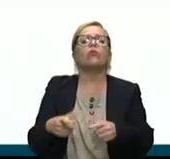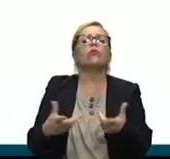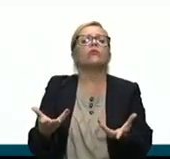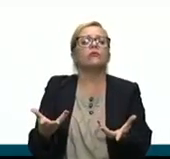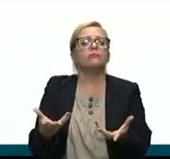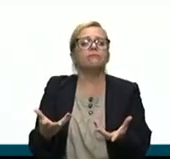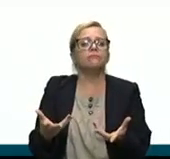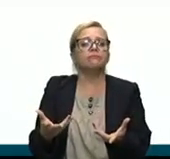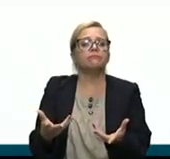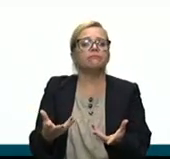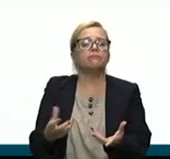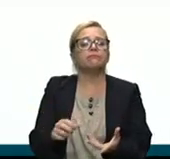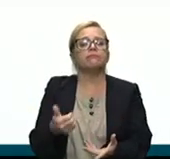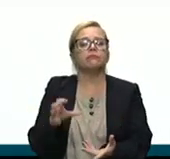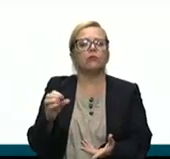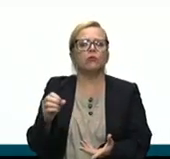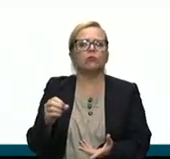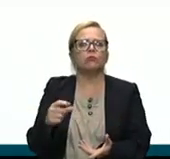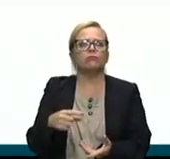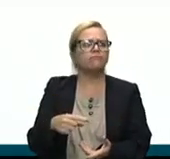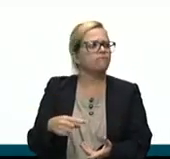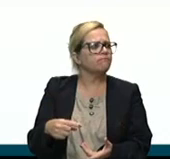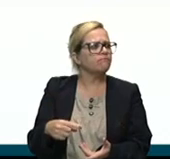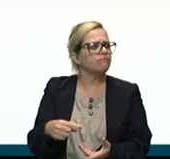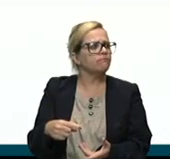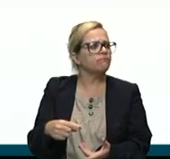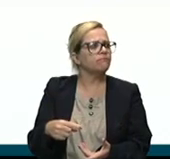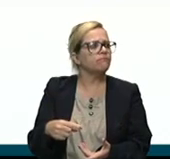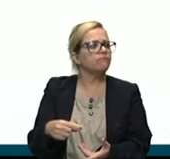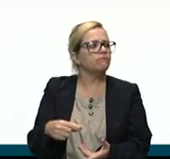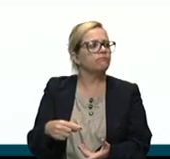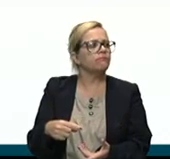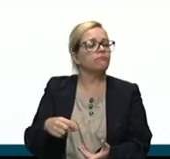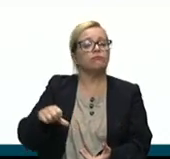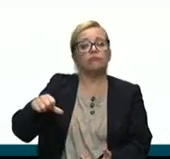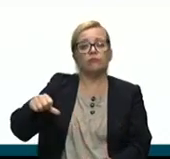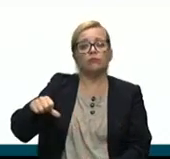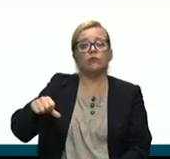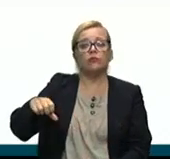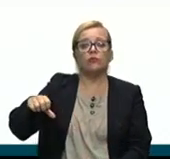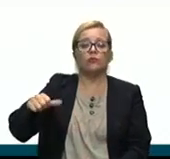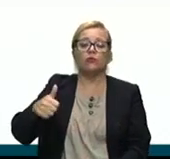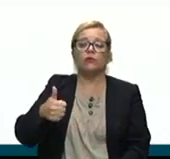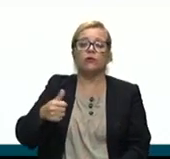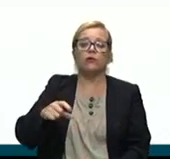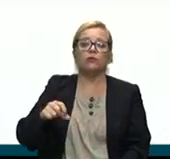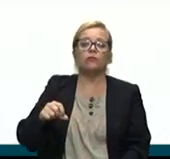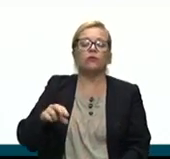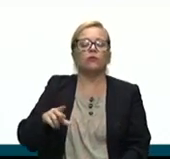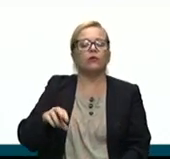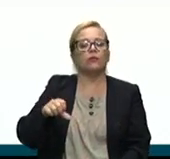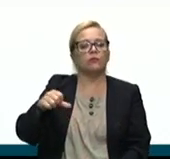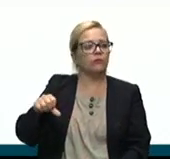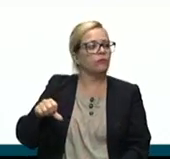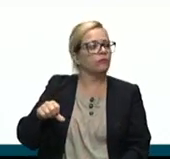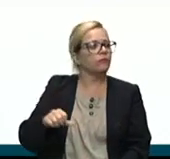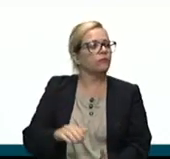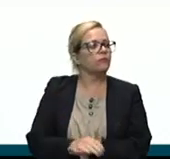9%? 100% menos 91%. Isso é igual a